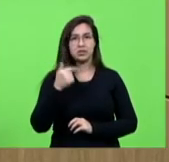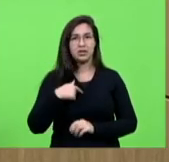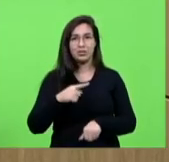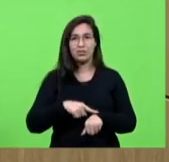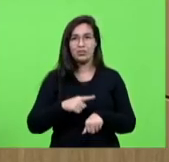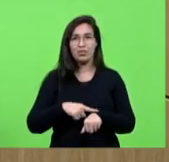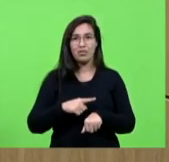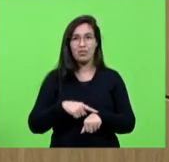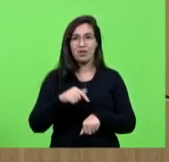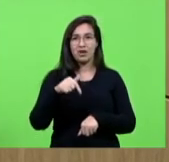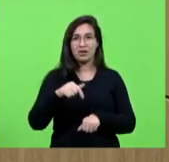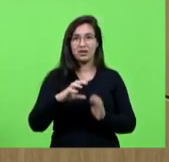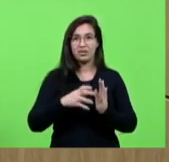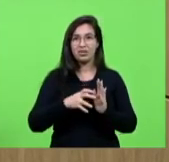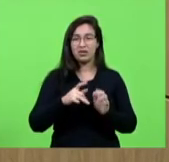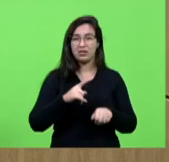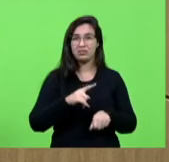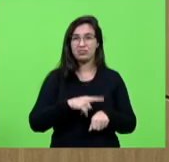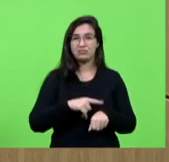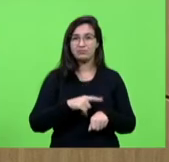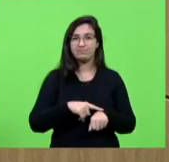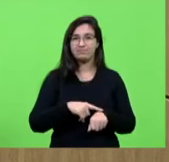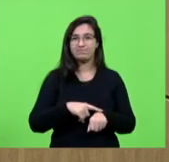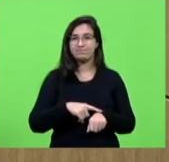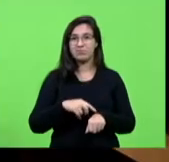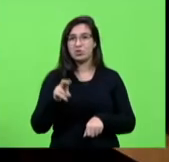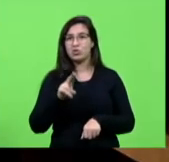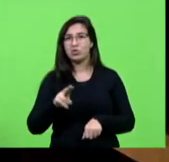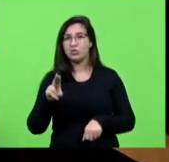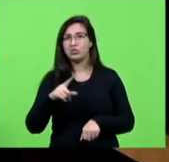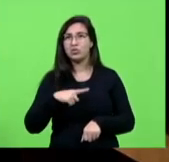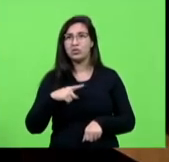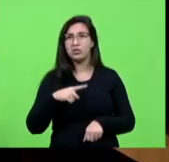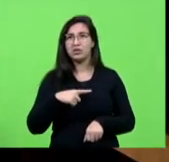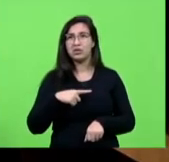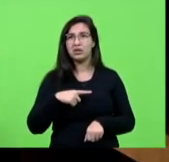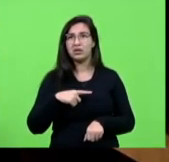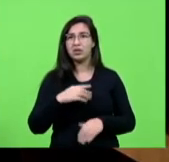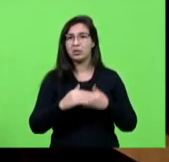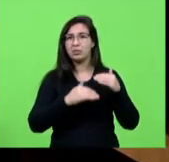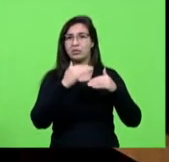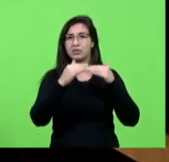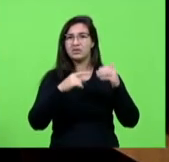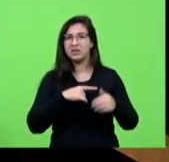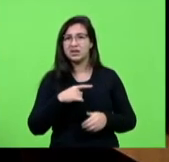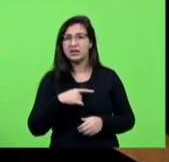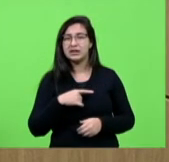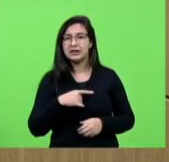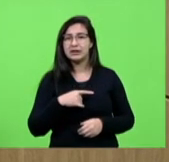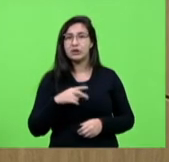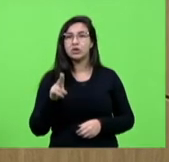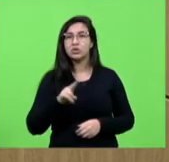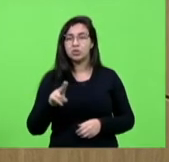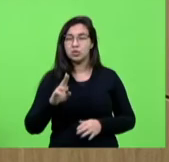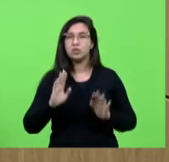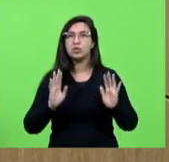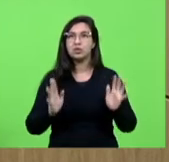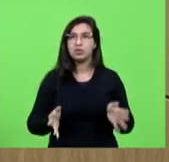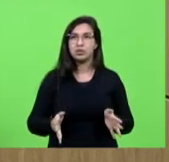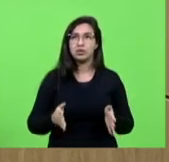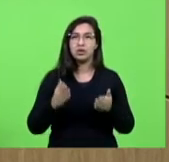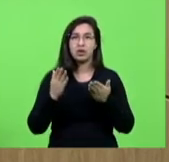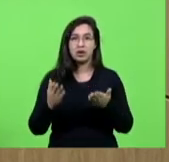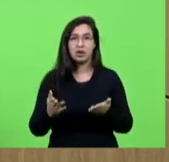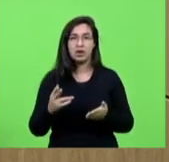dos partidos, não sei se alguém usou o horário dos progressistas. O seu horário foi utilizado pelo